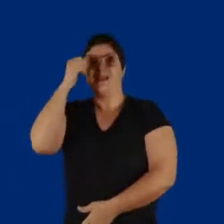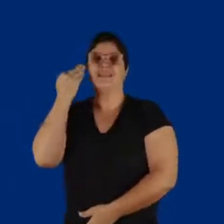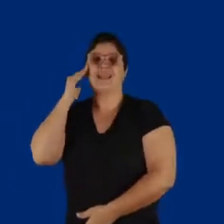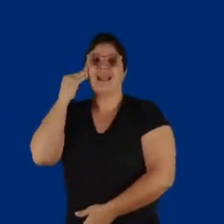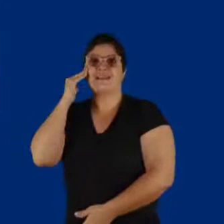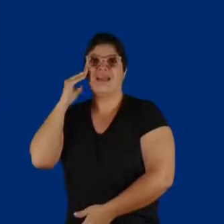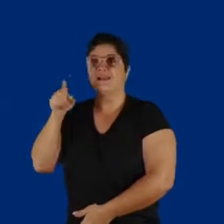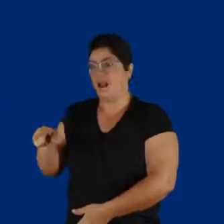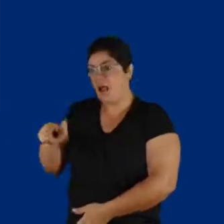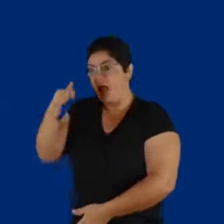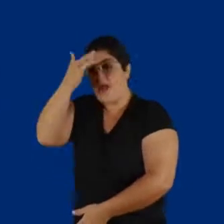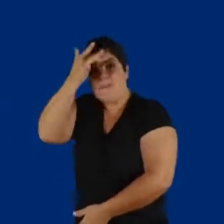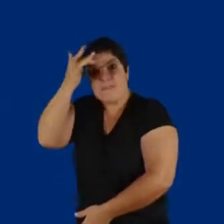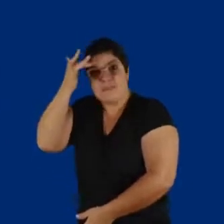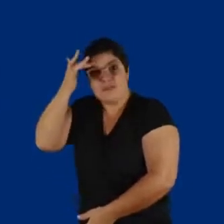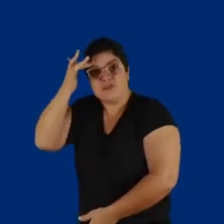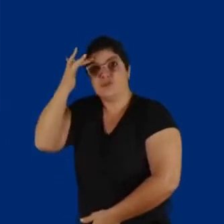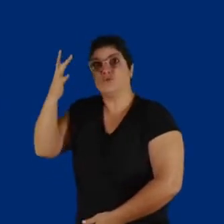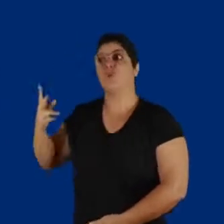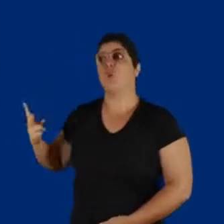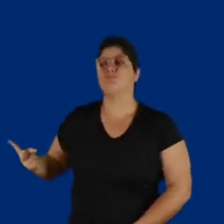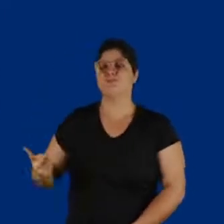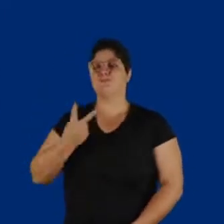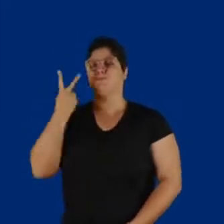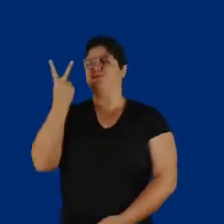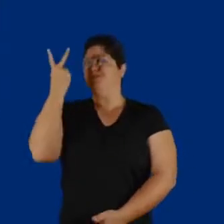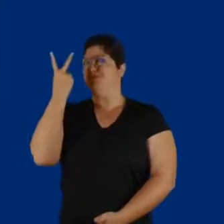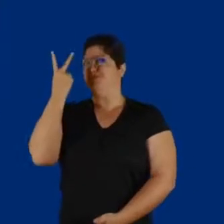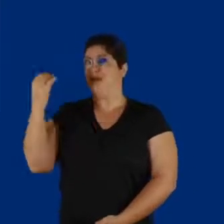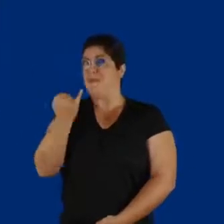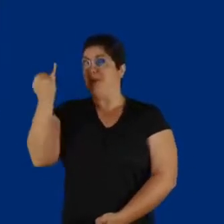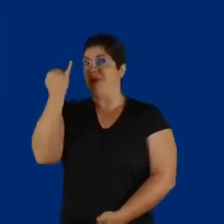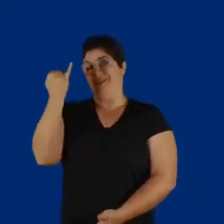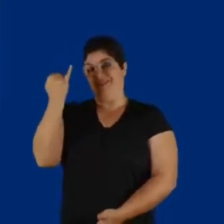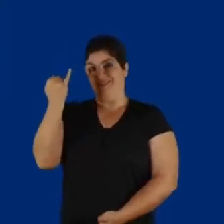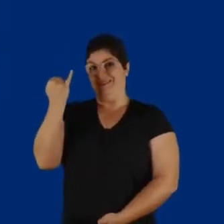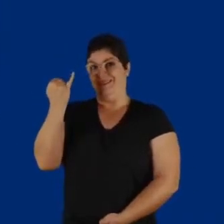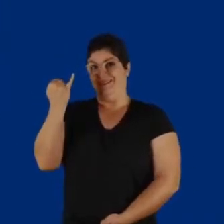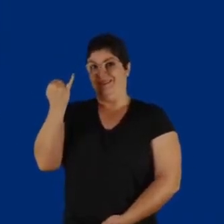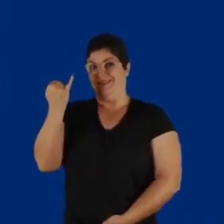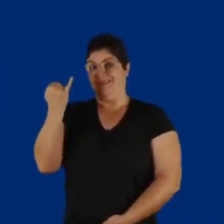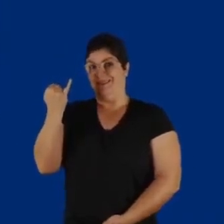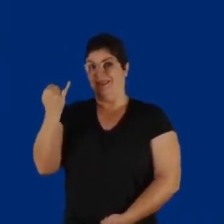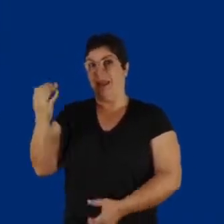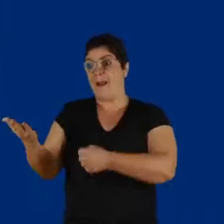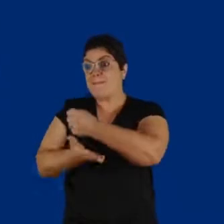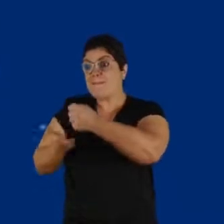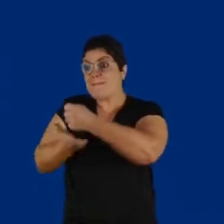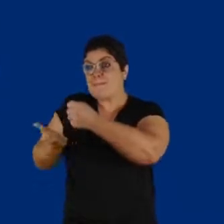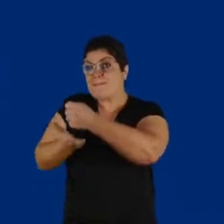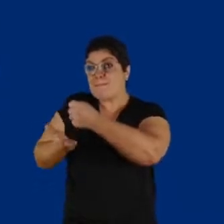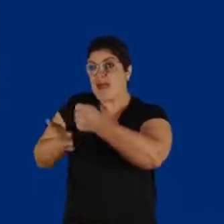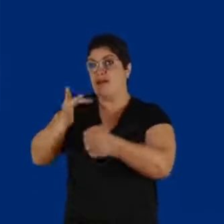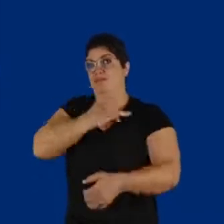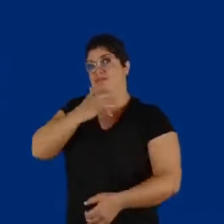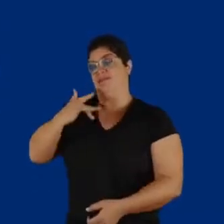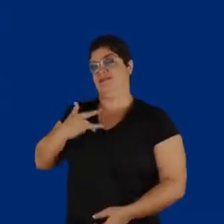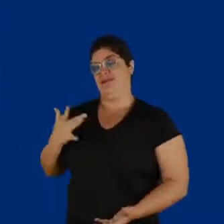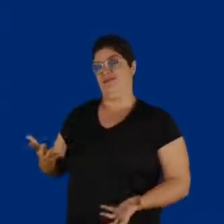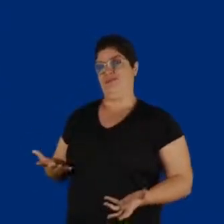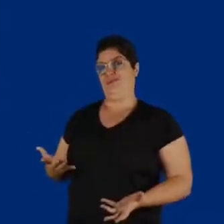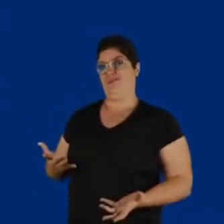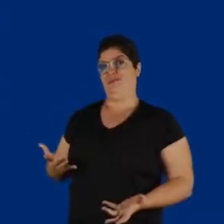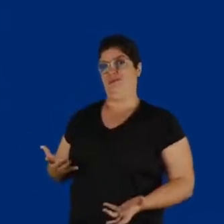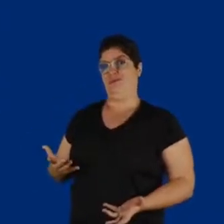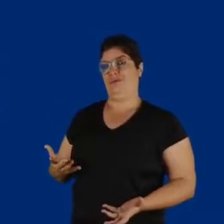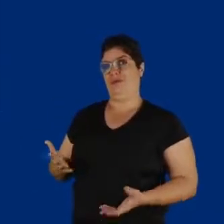são pessoas de valor. Essa é a essência da saúde e do bem-estar. Como nós nos perguntamos, como